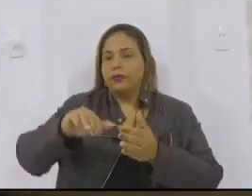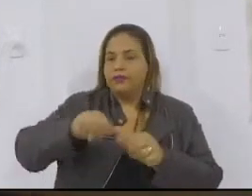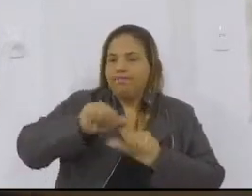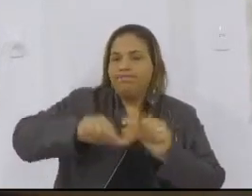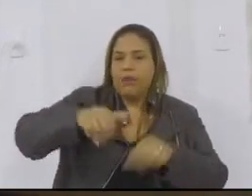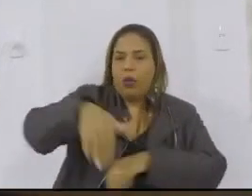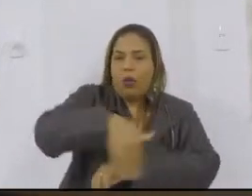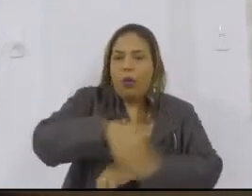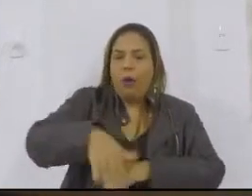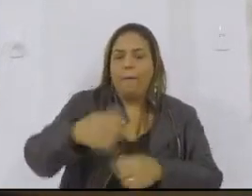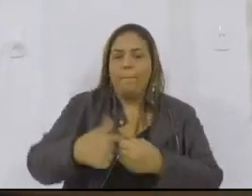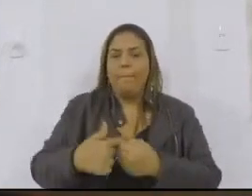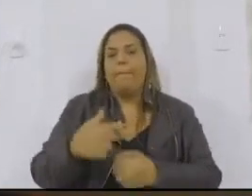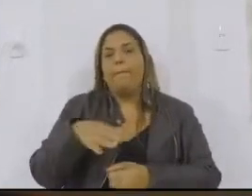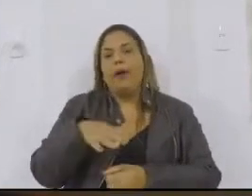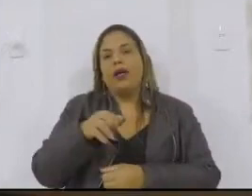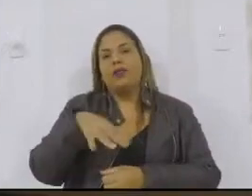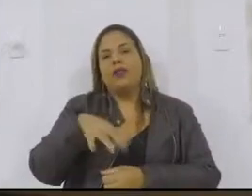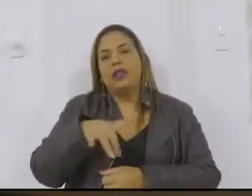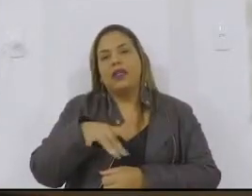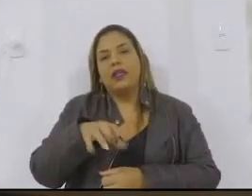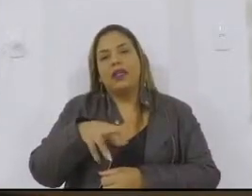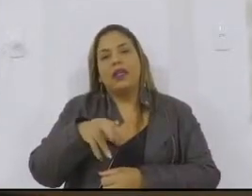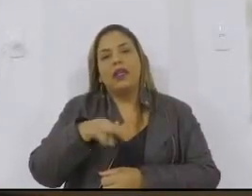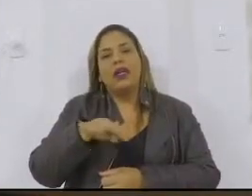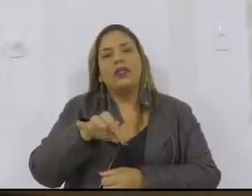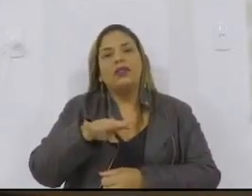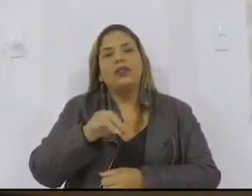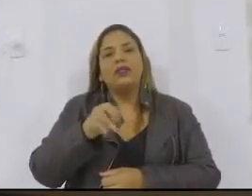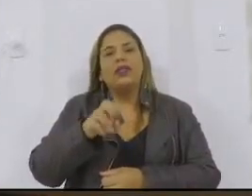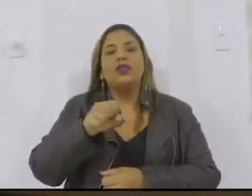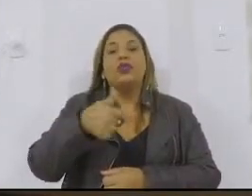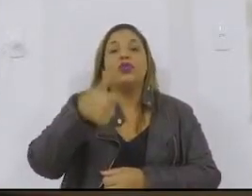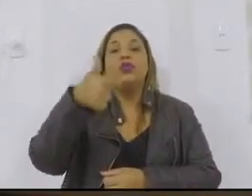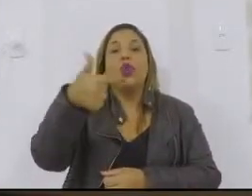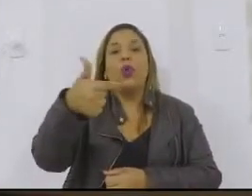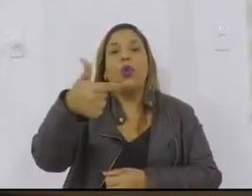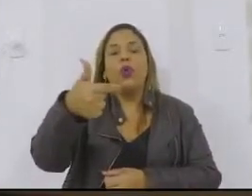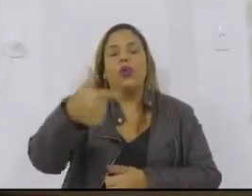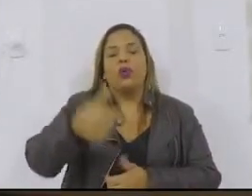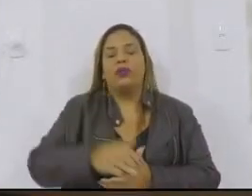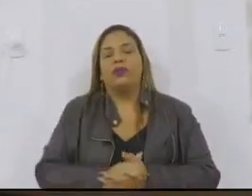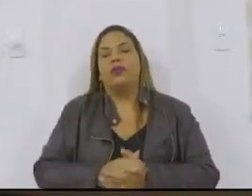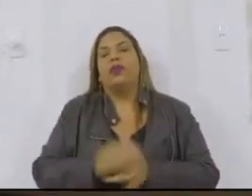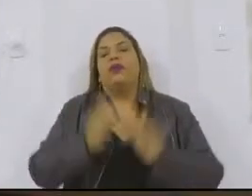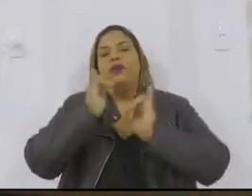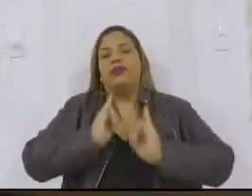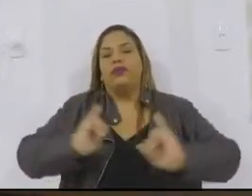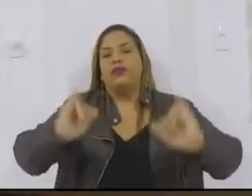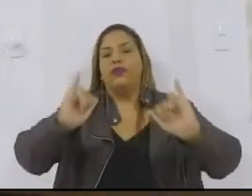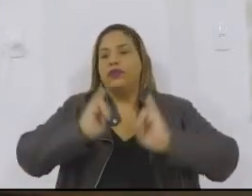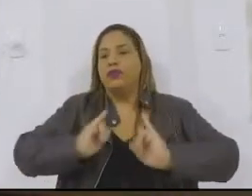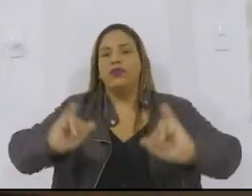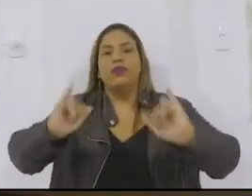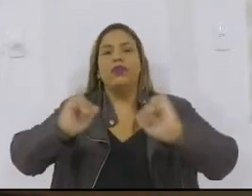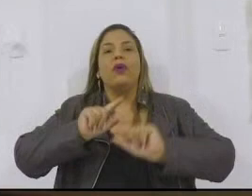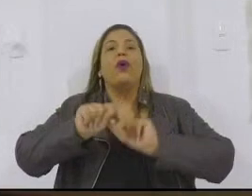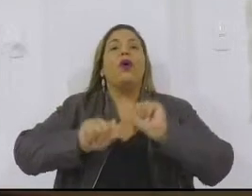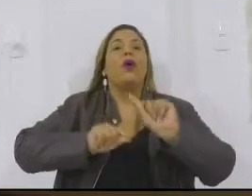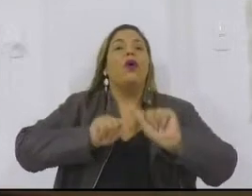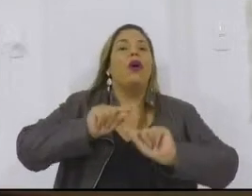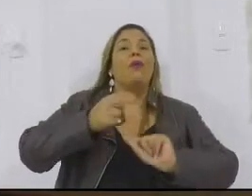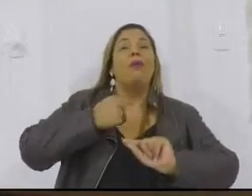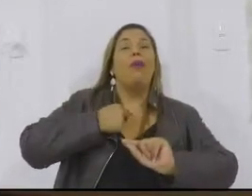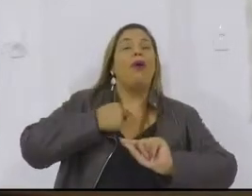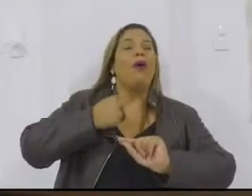2. Cumpre esclarecer que a presente indicação visa atender a reivindicação da comunidade local. Não se pode